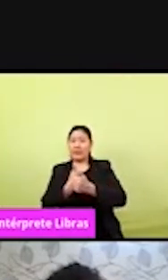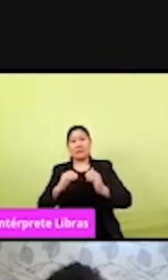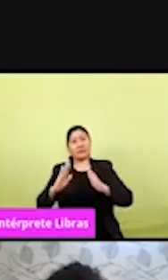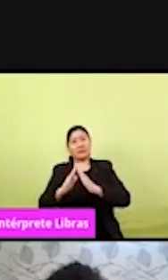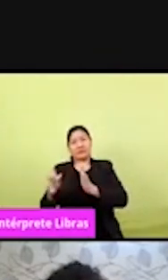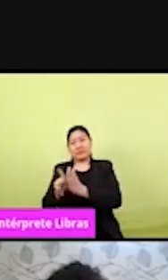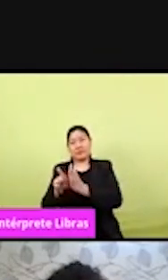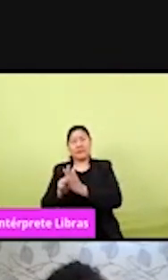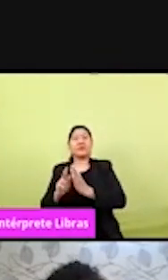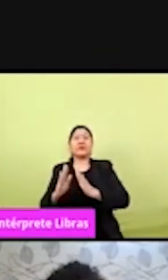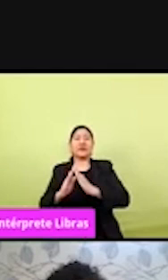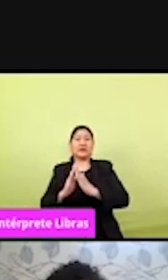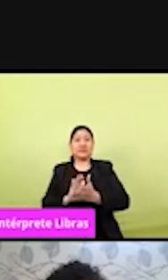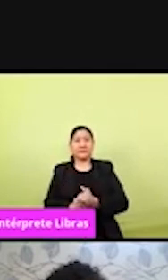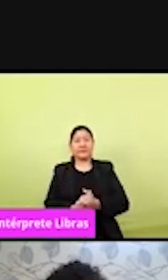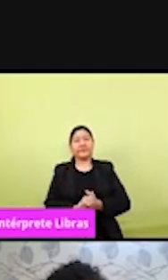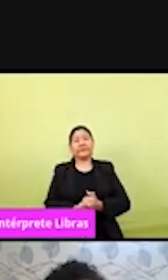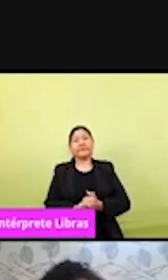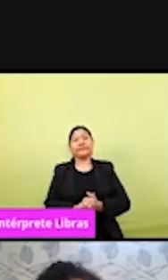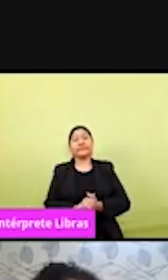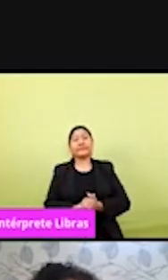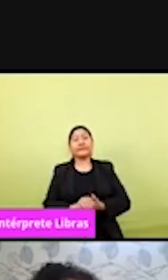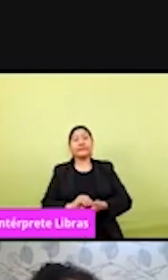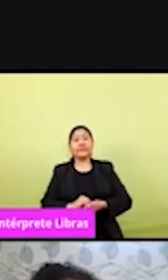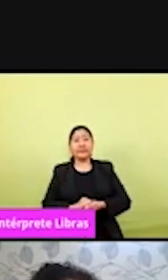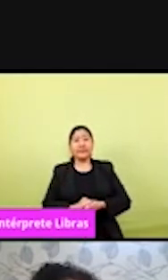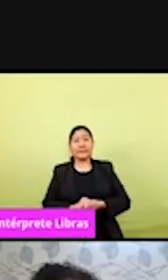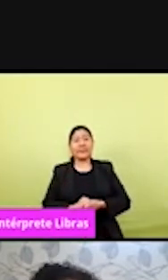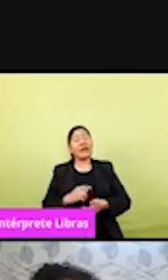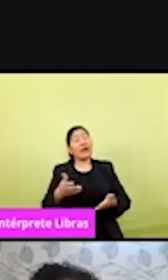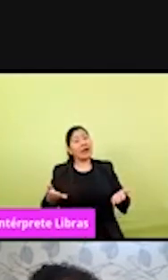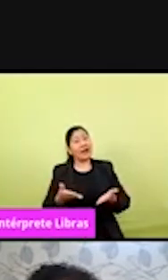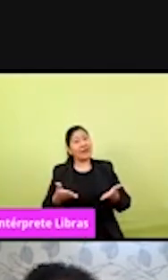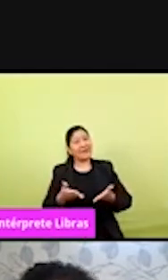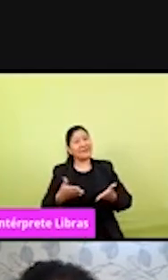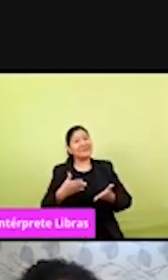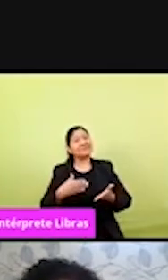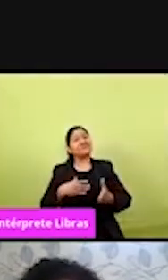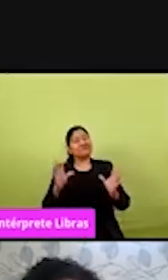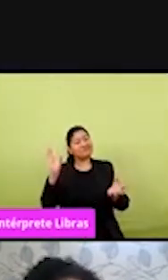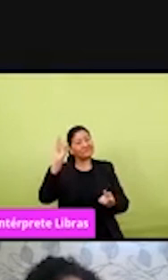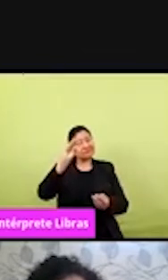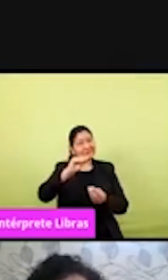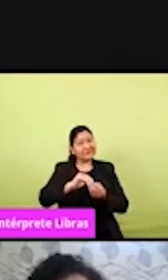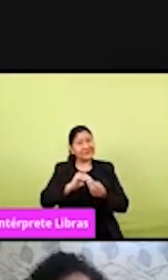passar. E é isso. Estou à disposição aí para a gente poder conversar um pouquinho